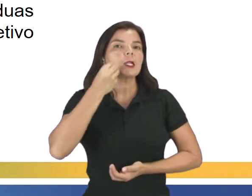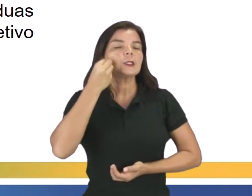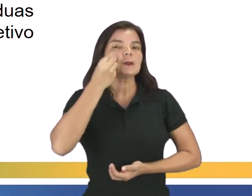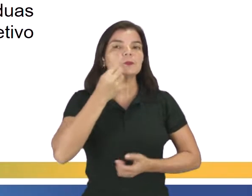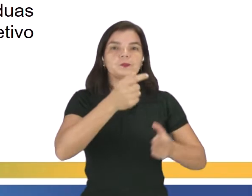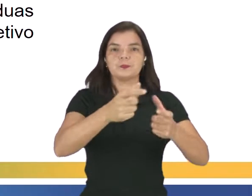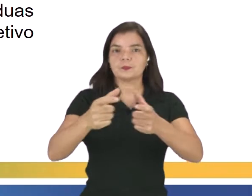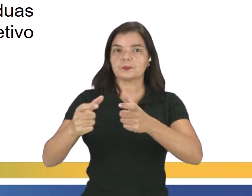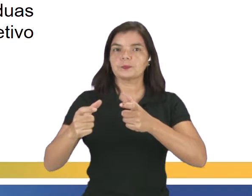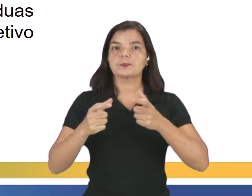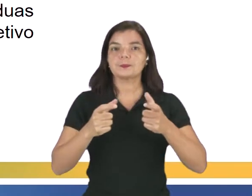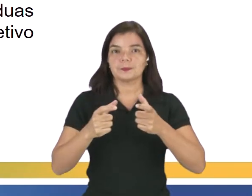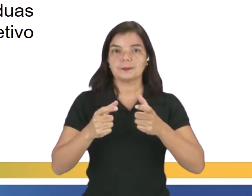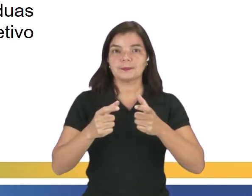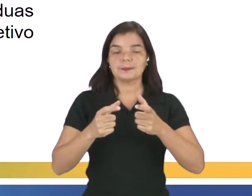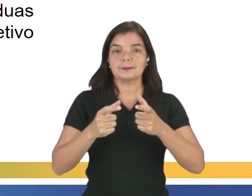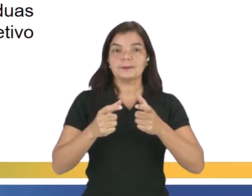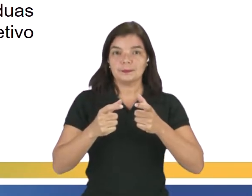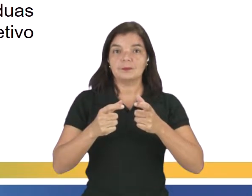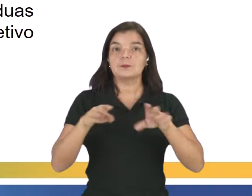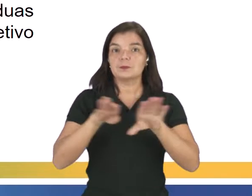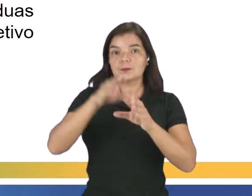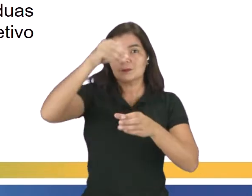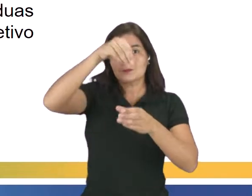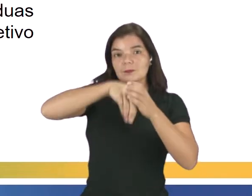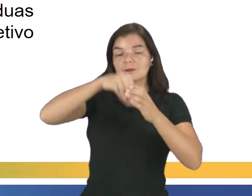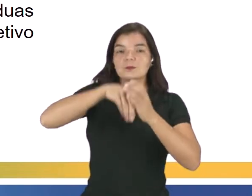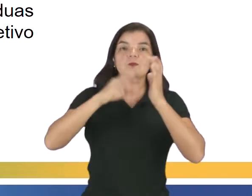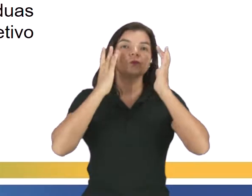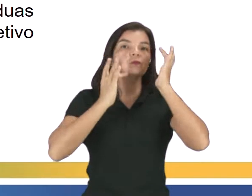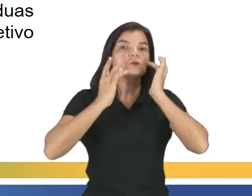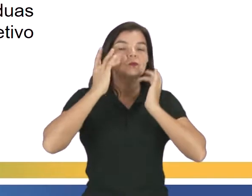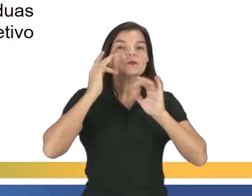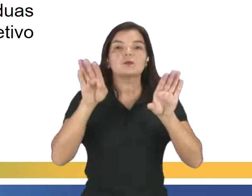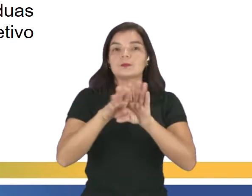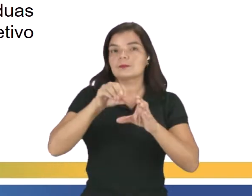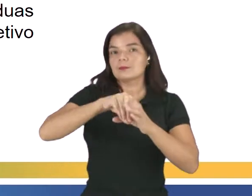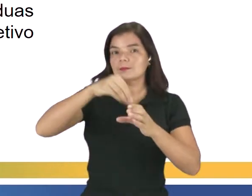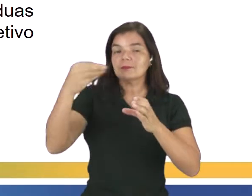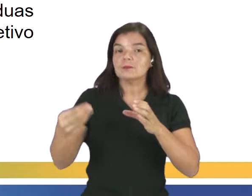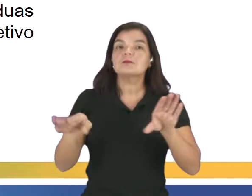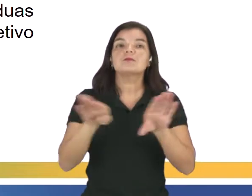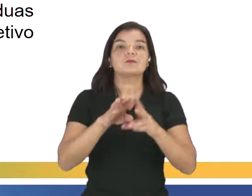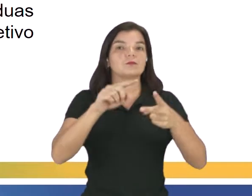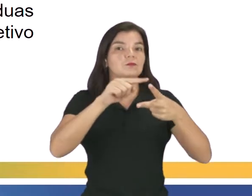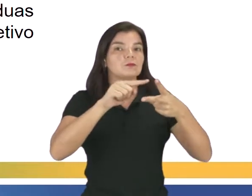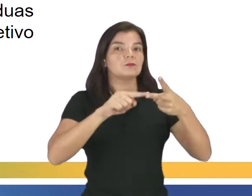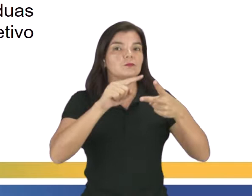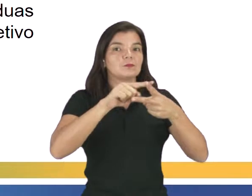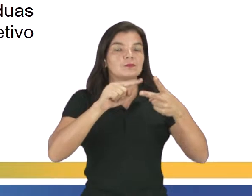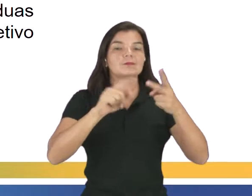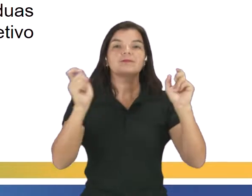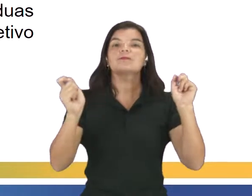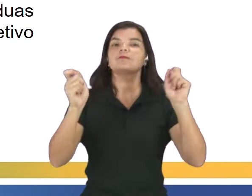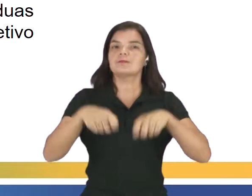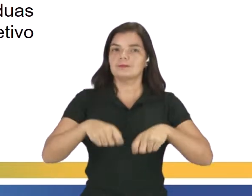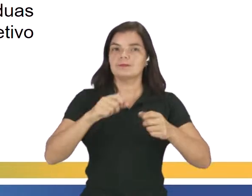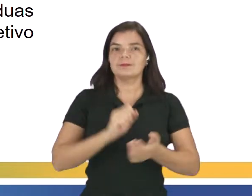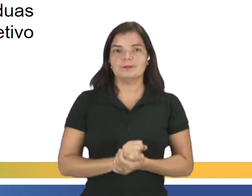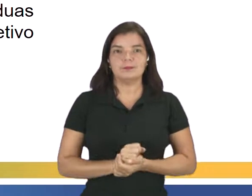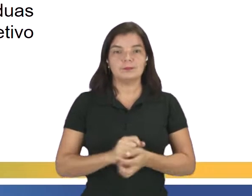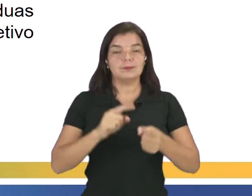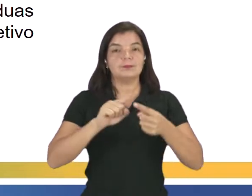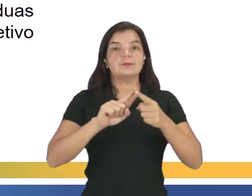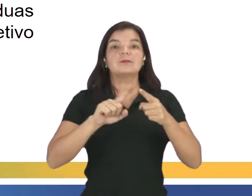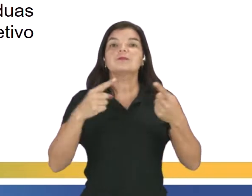experiência espacial, tanto no edifício teatral como fora dele, dispõe de duas possibilidades, entre